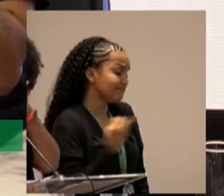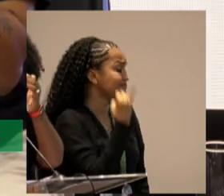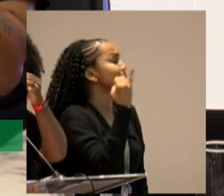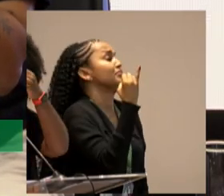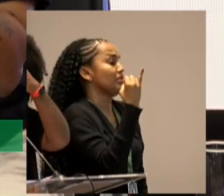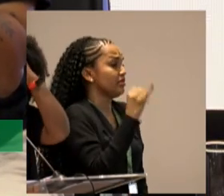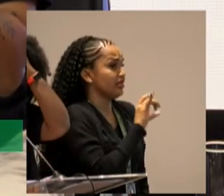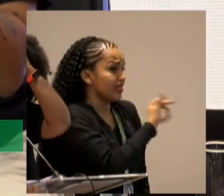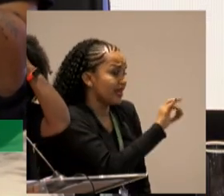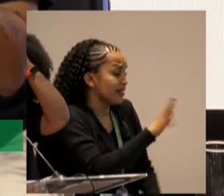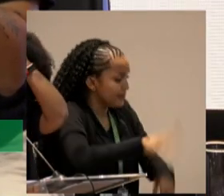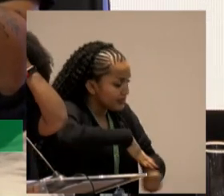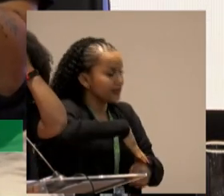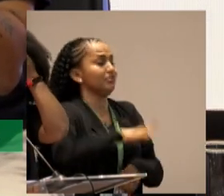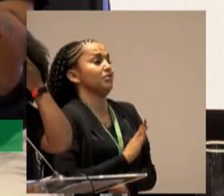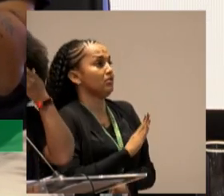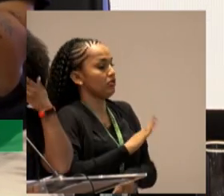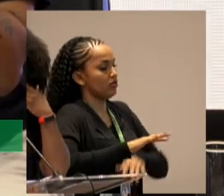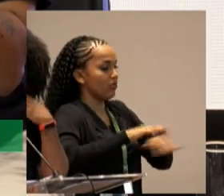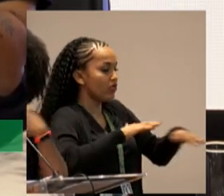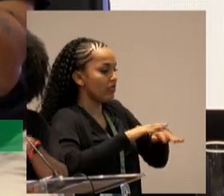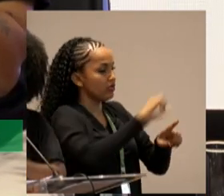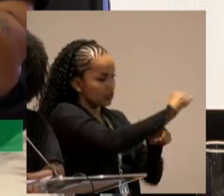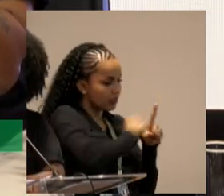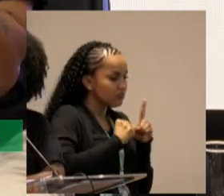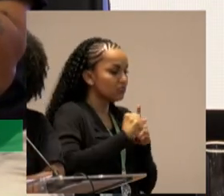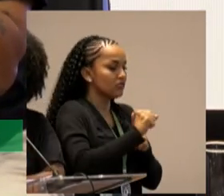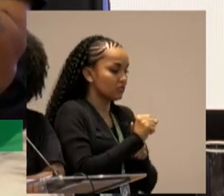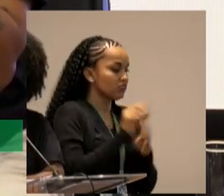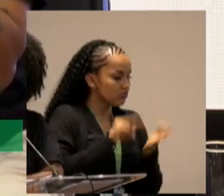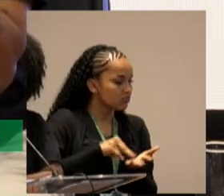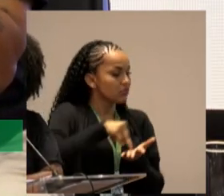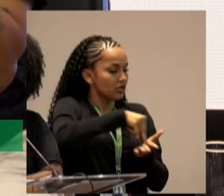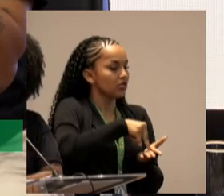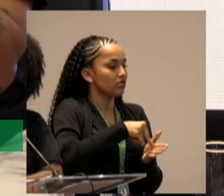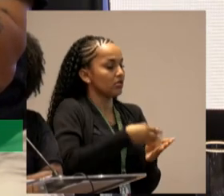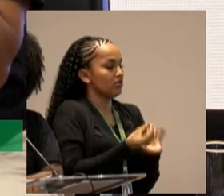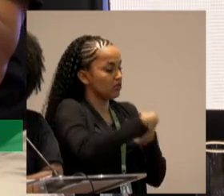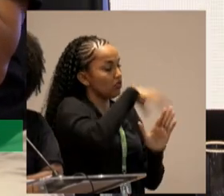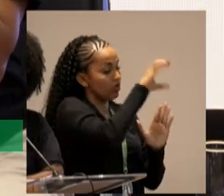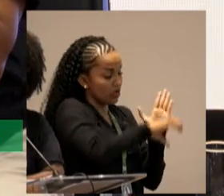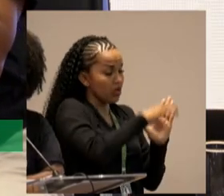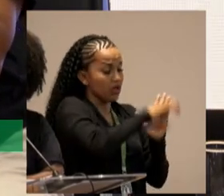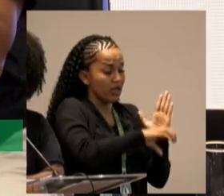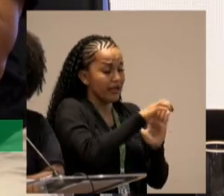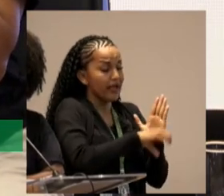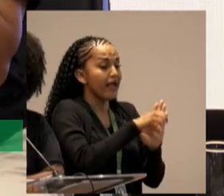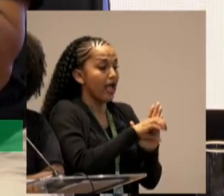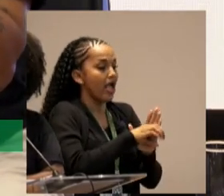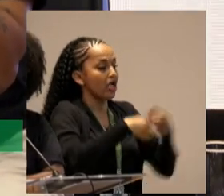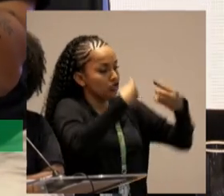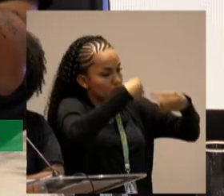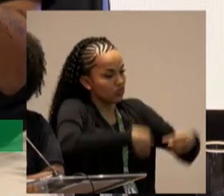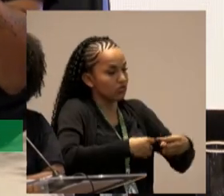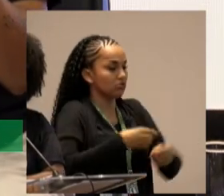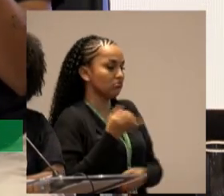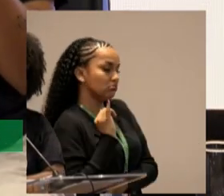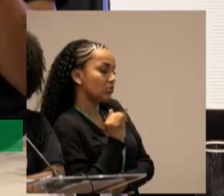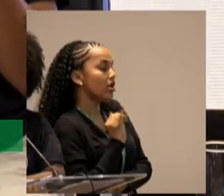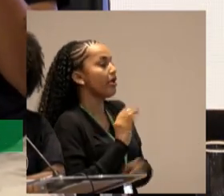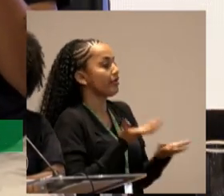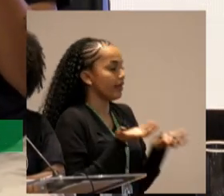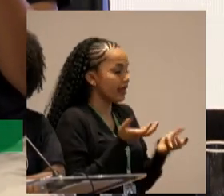importante que cada vez mais os movimentos sociais se impliquem e se imprimam nesse currículo também, porque currículo é disputa de narrativa.